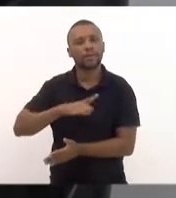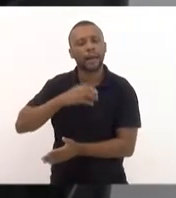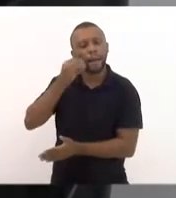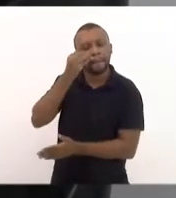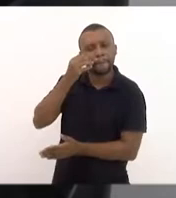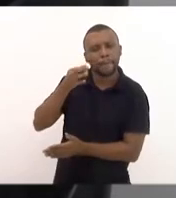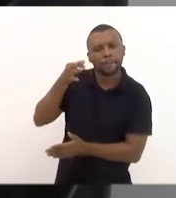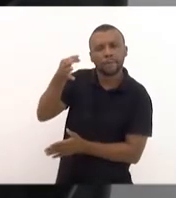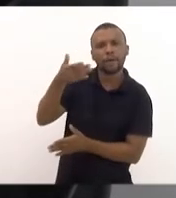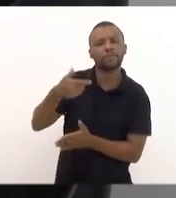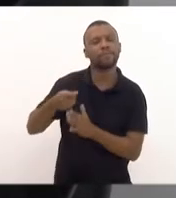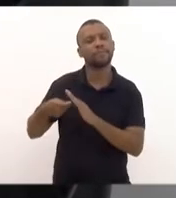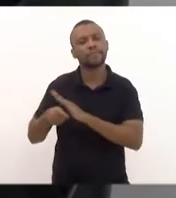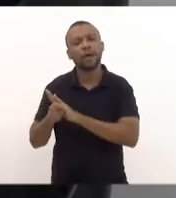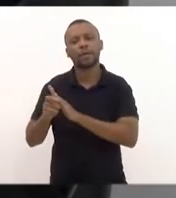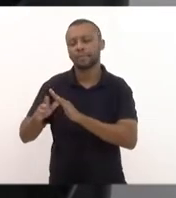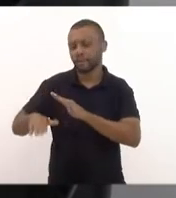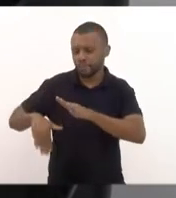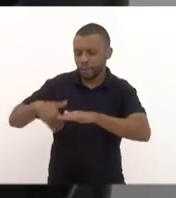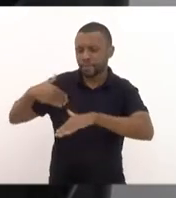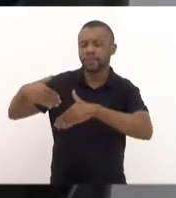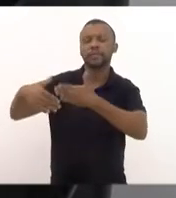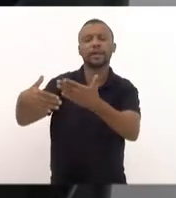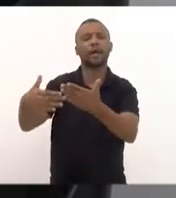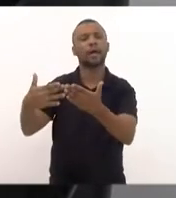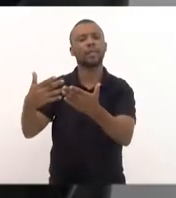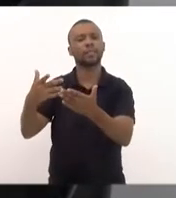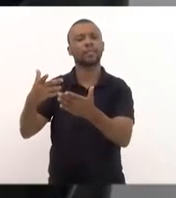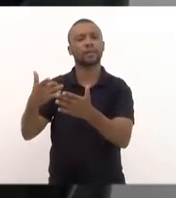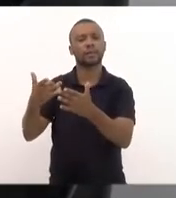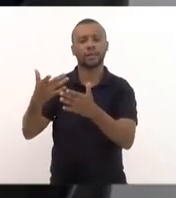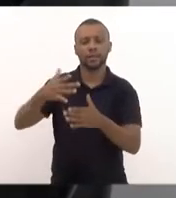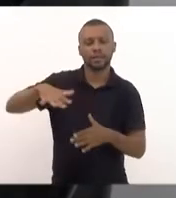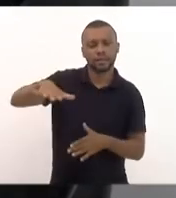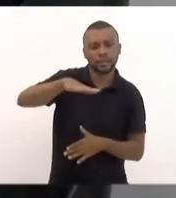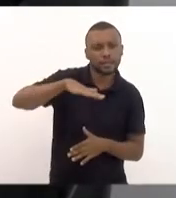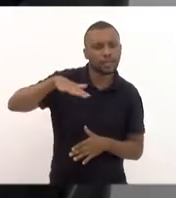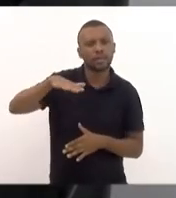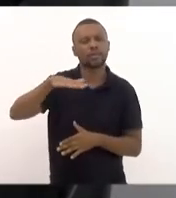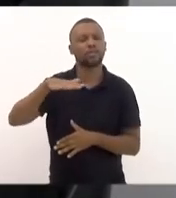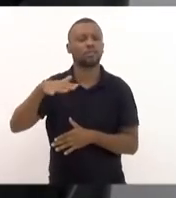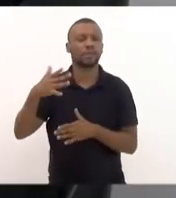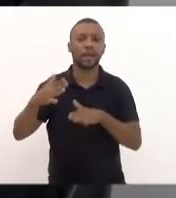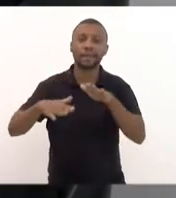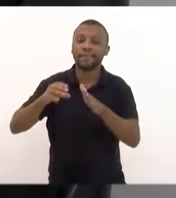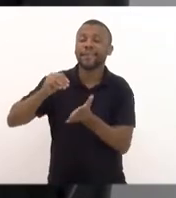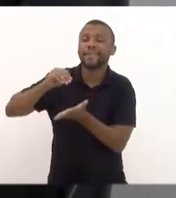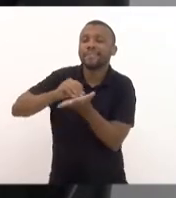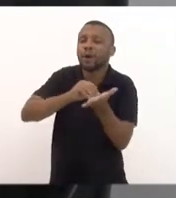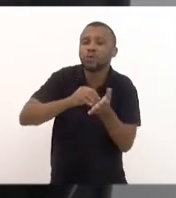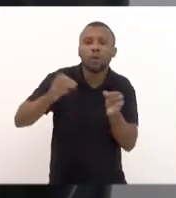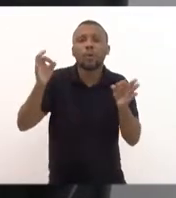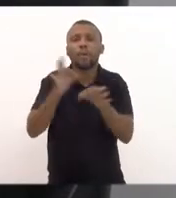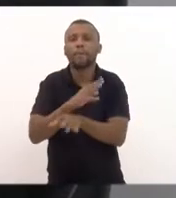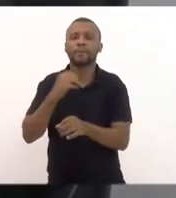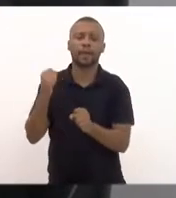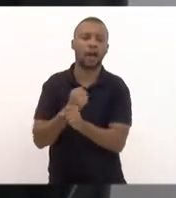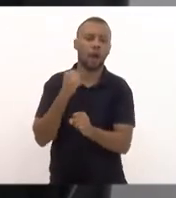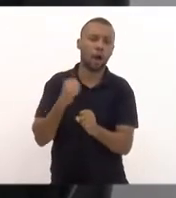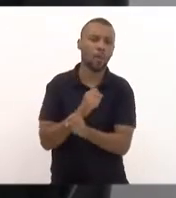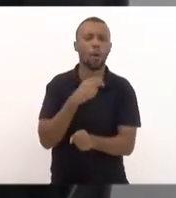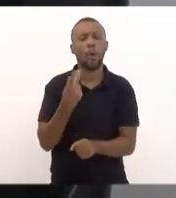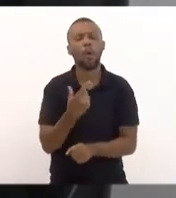para avançar naquele trecho da obra do Arco Metropolitano que não foi completado? Tem alguma, ou então de alguma outra